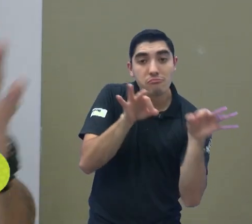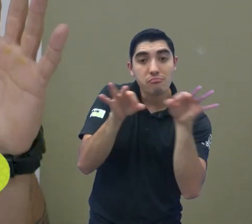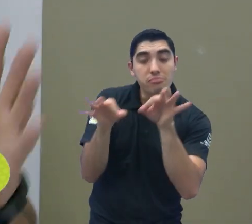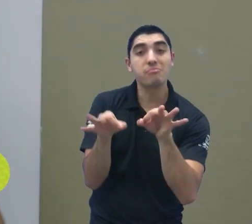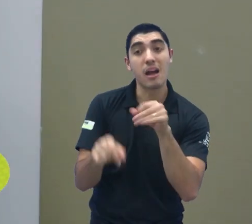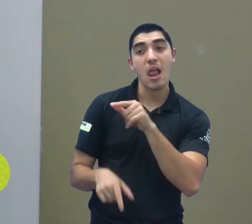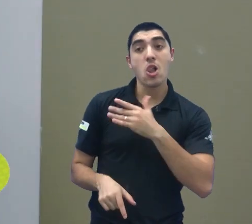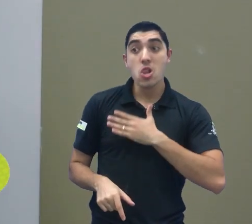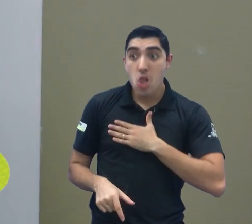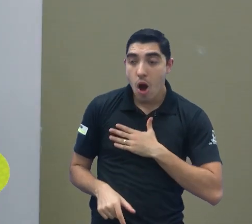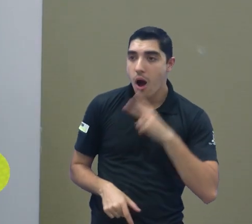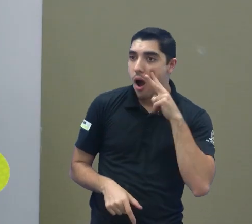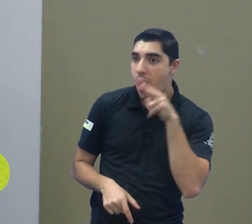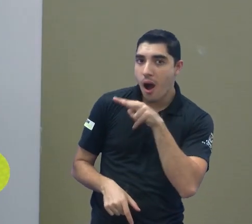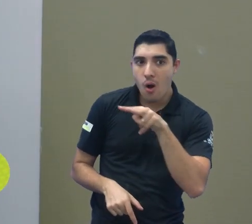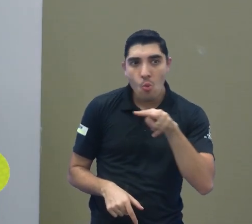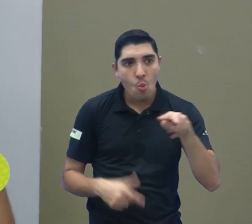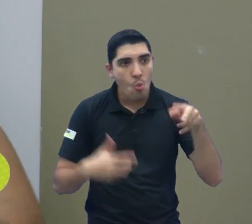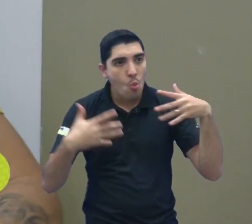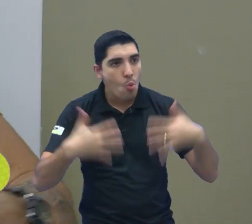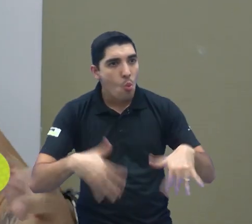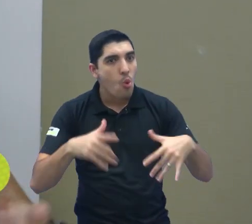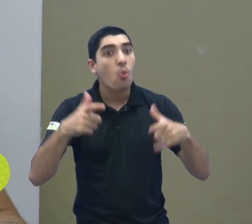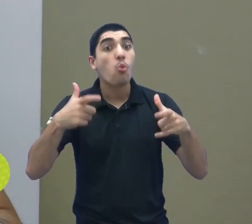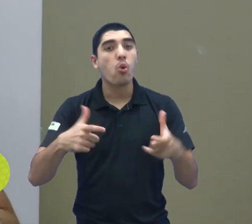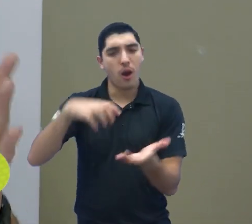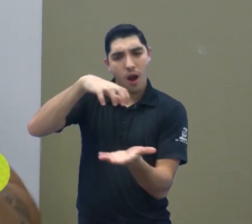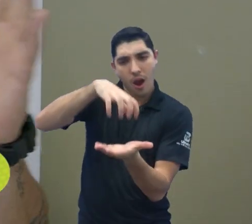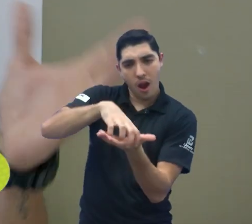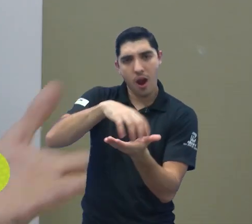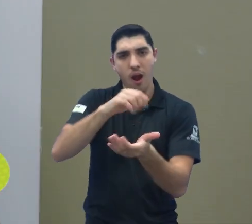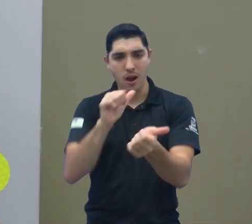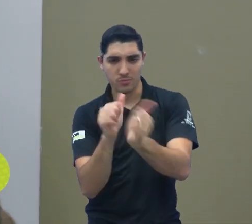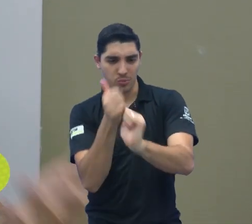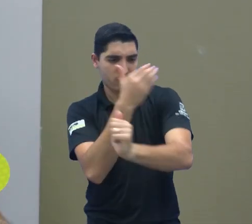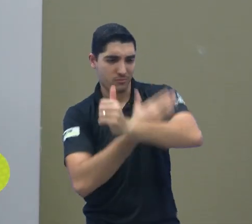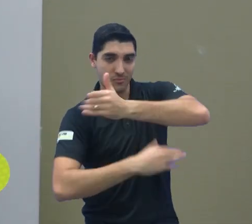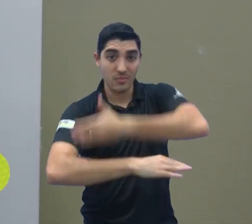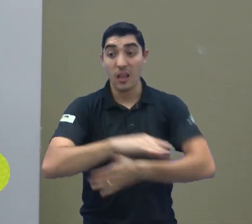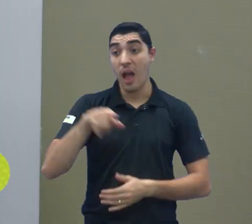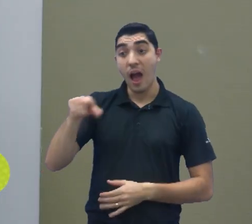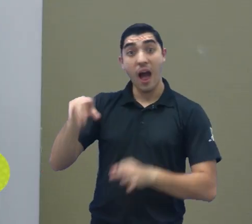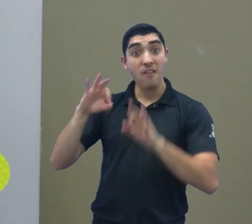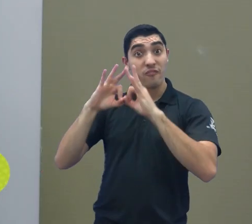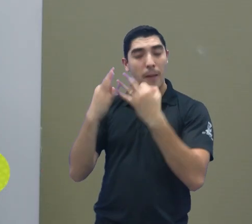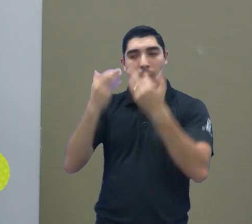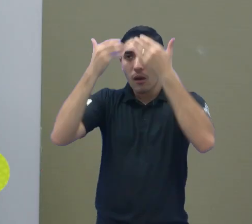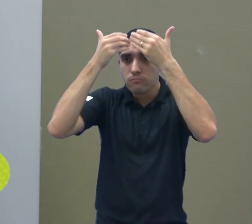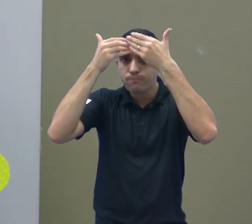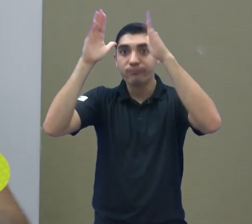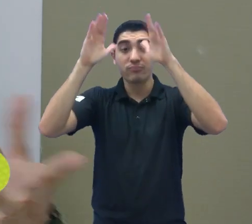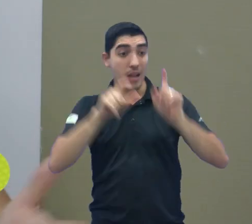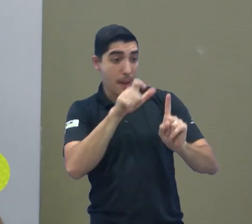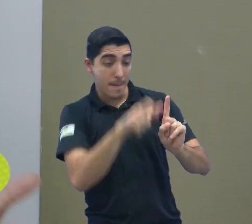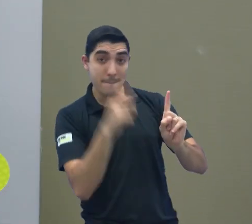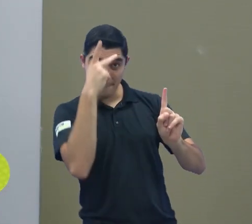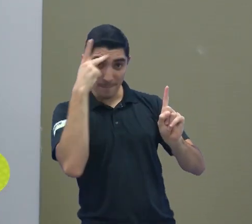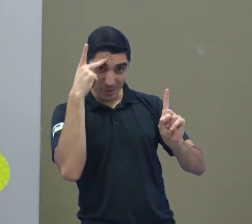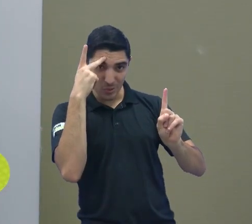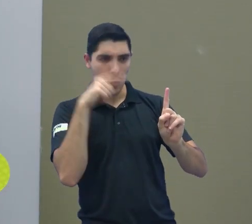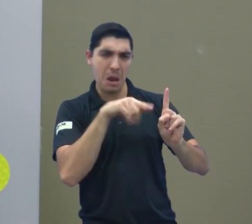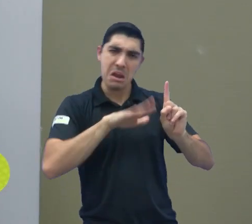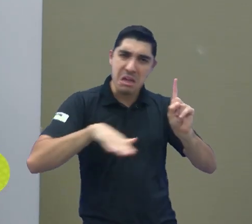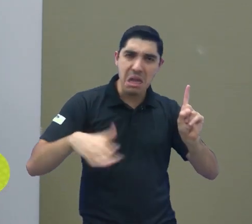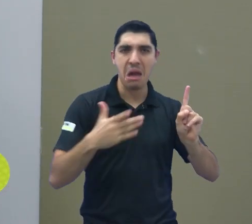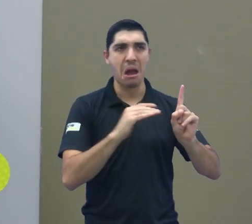aquele universo lá do Centro Paralímpico com muita gente, abre a mente da família, abre a mente da pessoa, né, da criança ou do